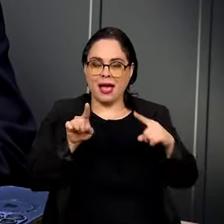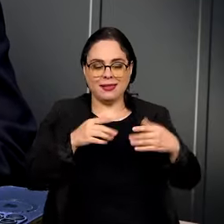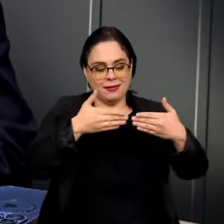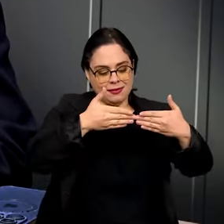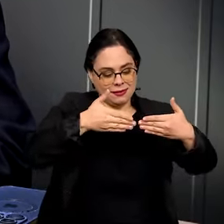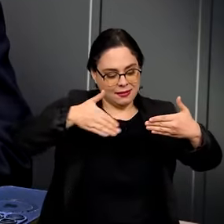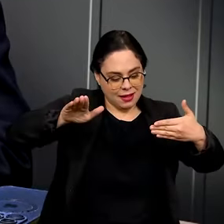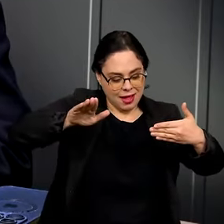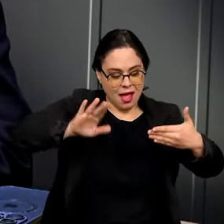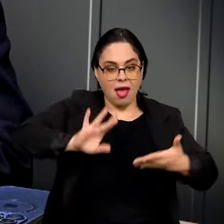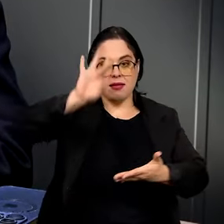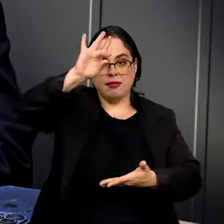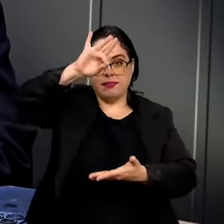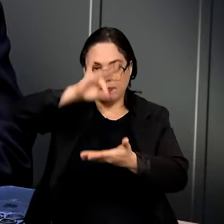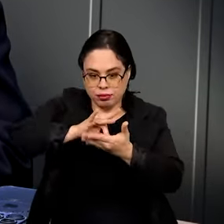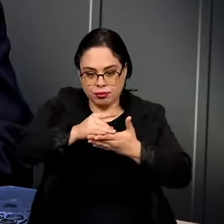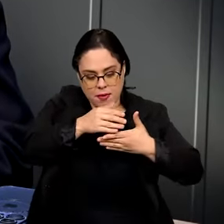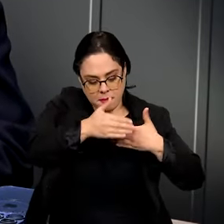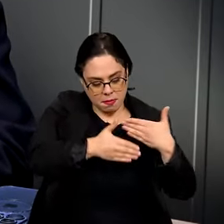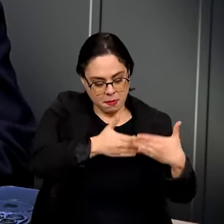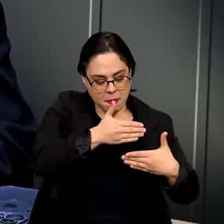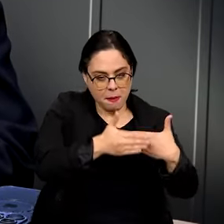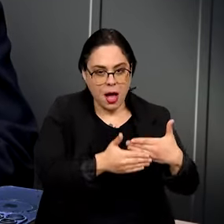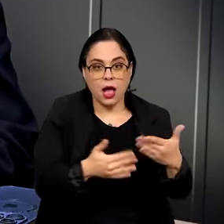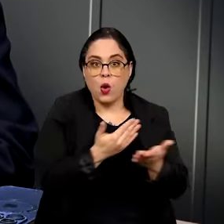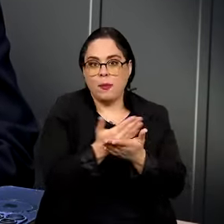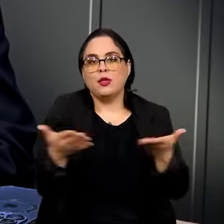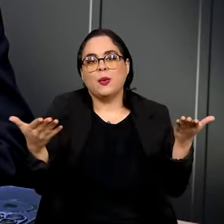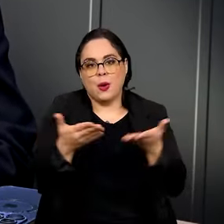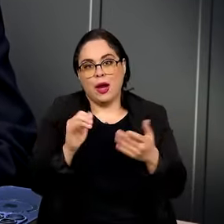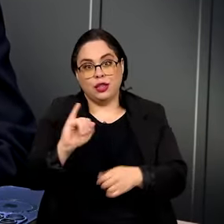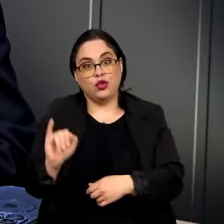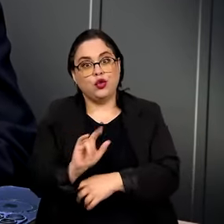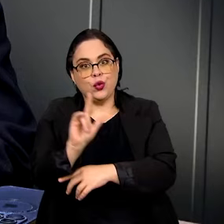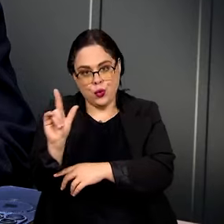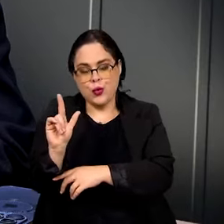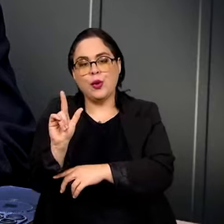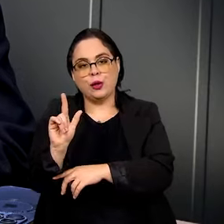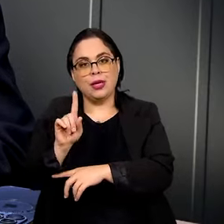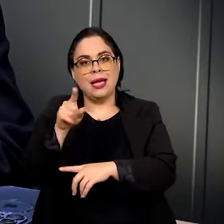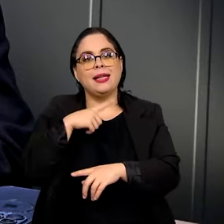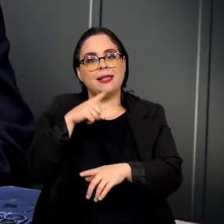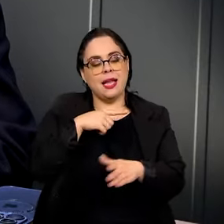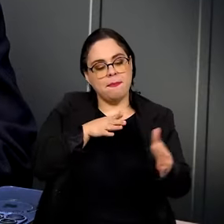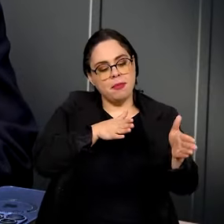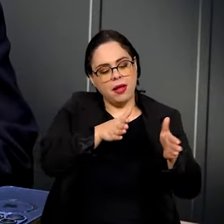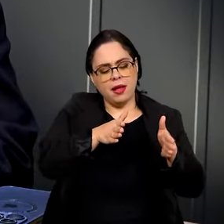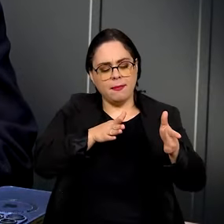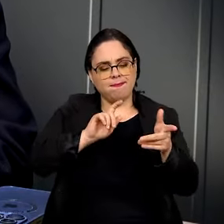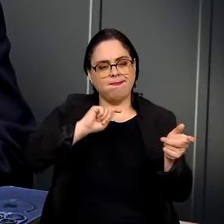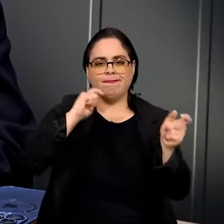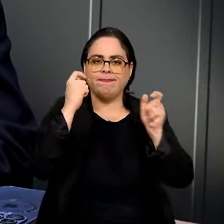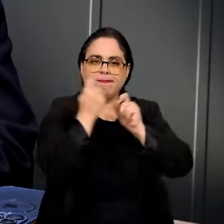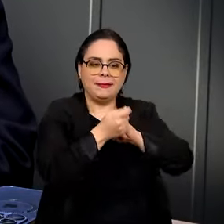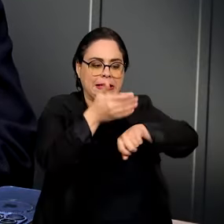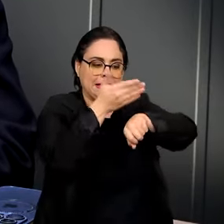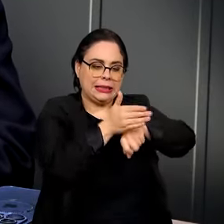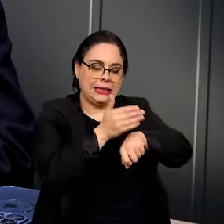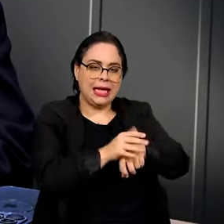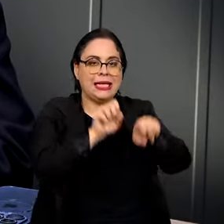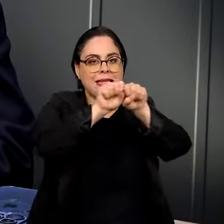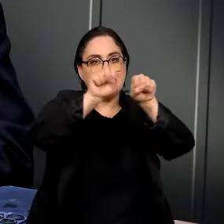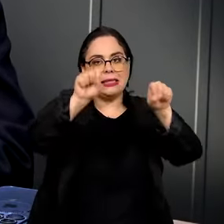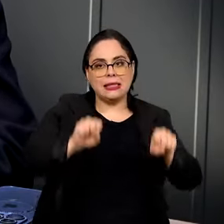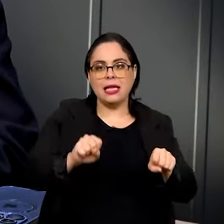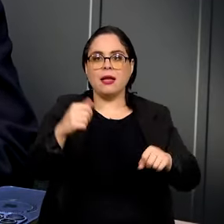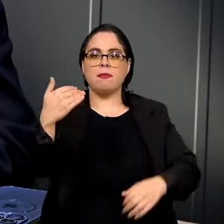Lula mas eh entre o lançamento e a operacionalização que começou agora em Julho há toda uma